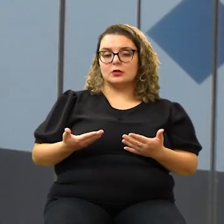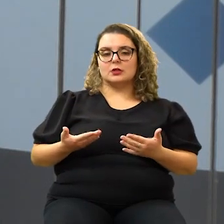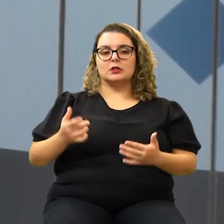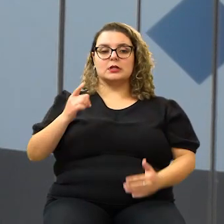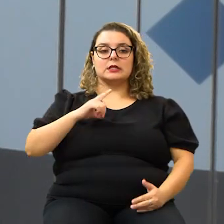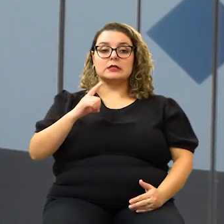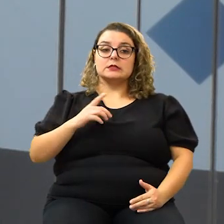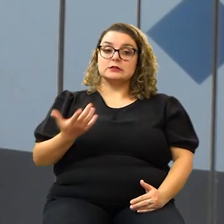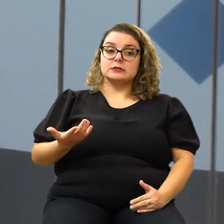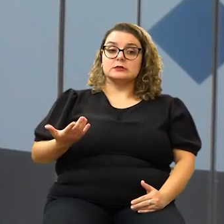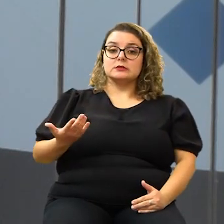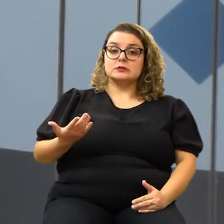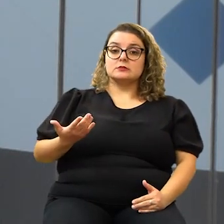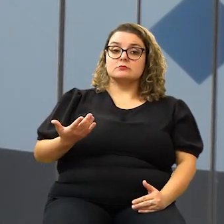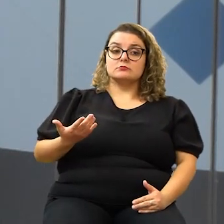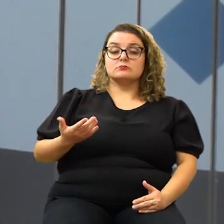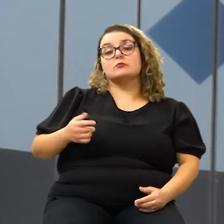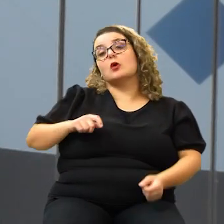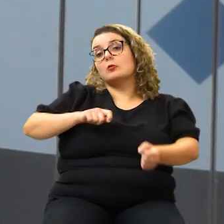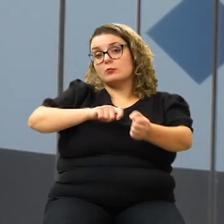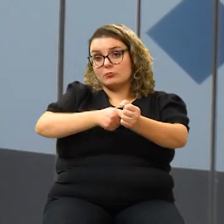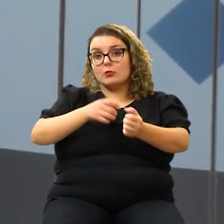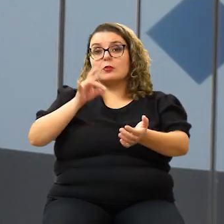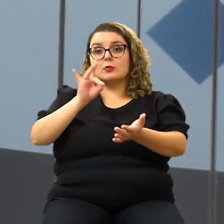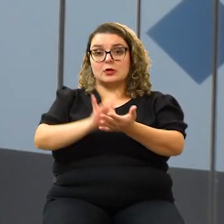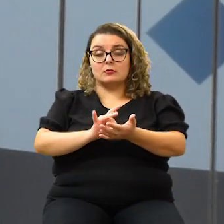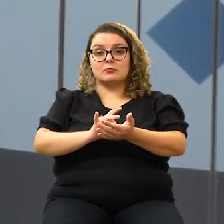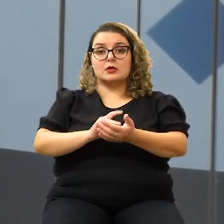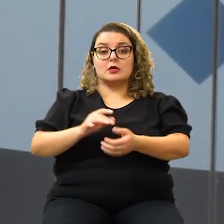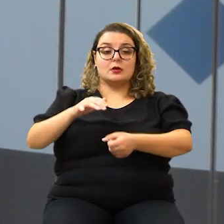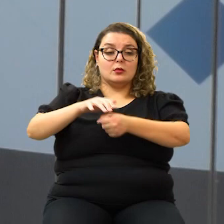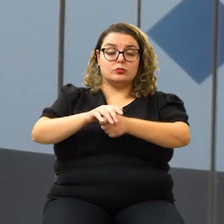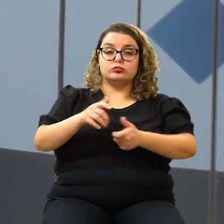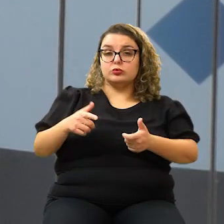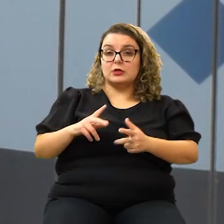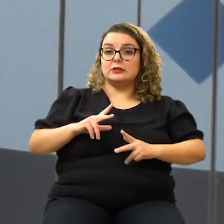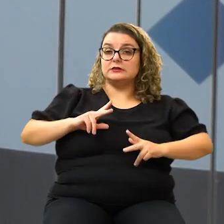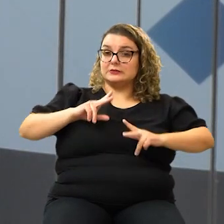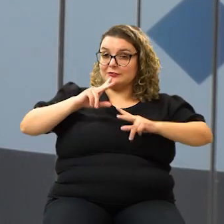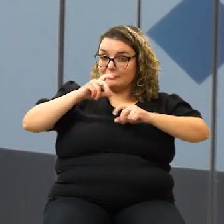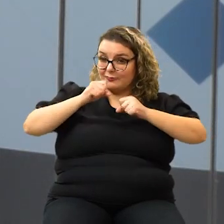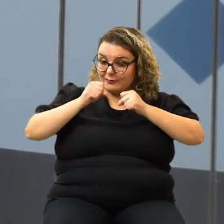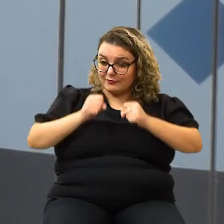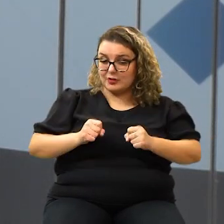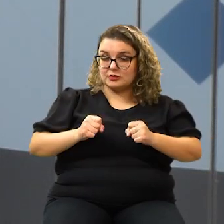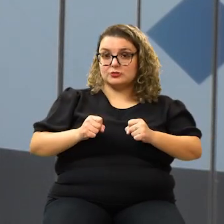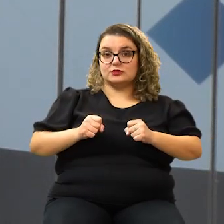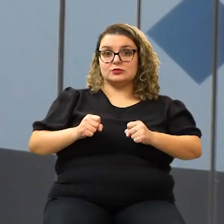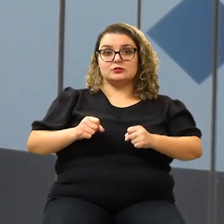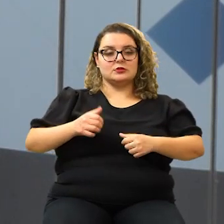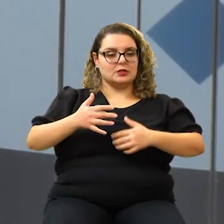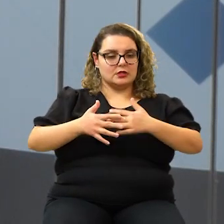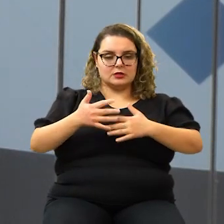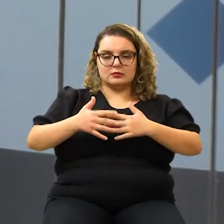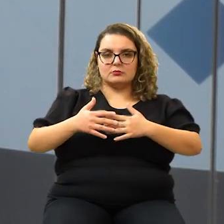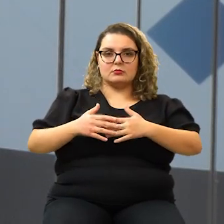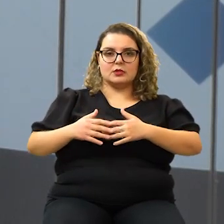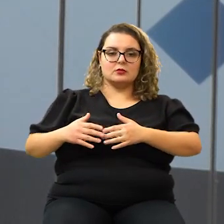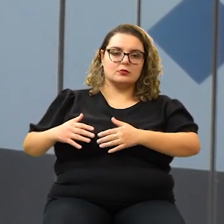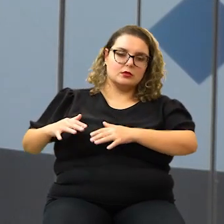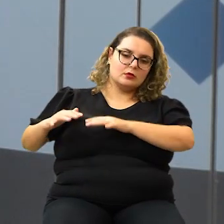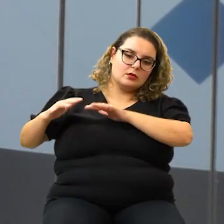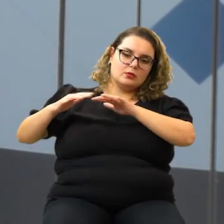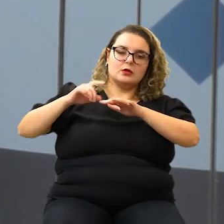uma condição de bloqueio mesmo. Essa alta pressão ela é tão poderosa que ela impede o avanço das frentes frias. Então, as frentes